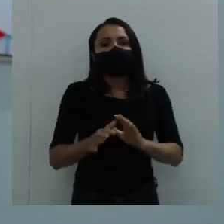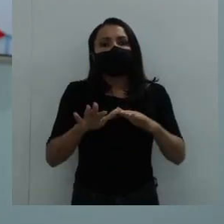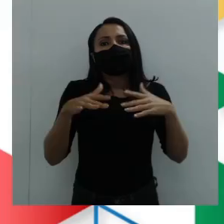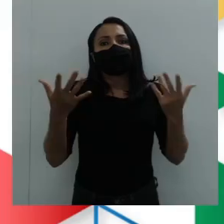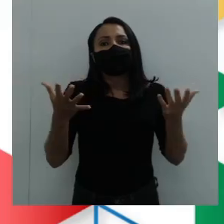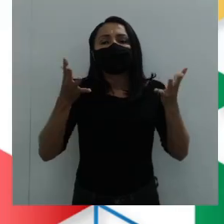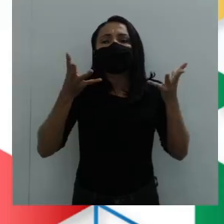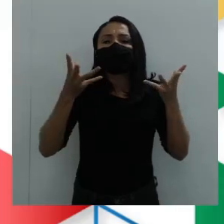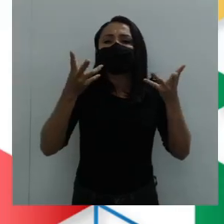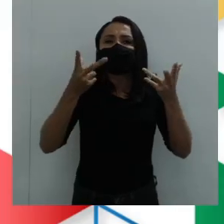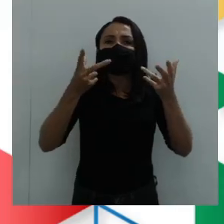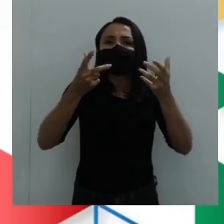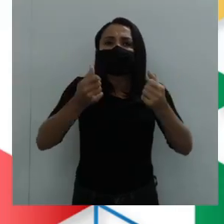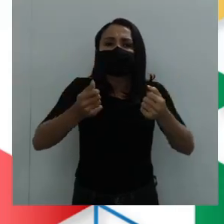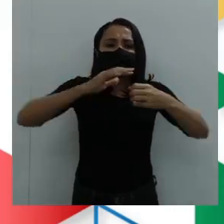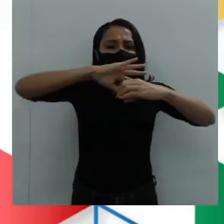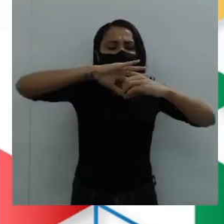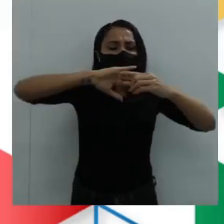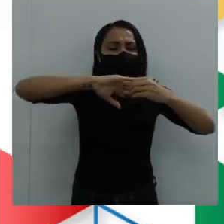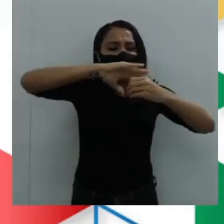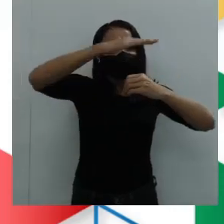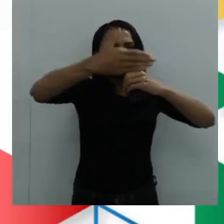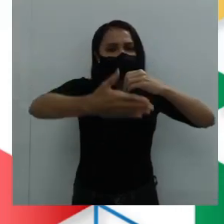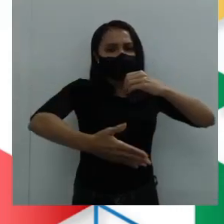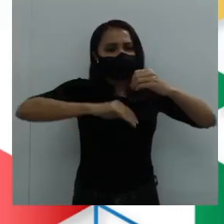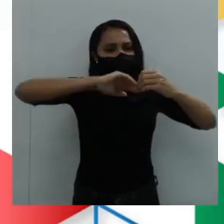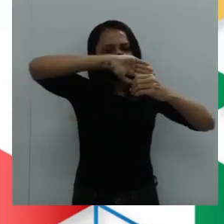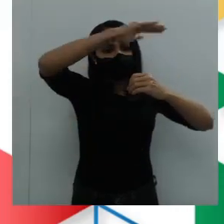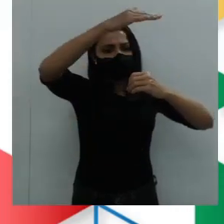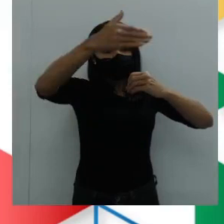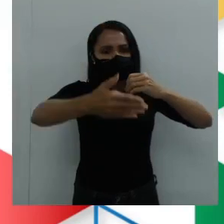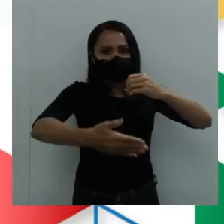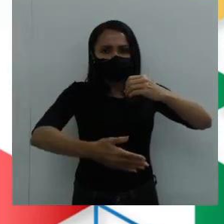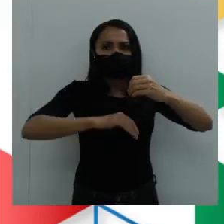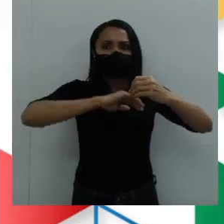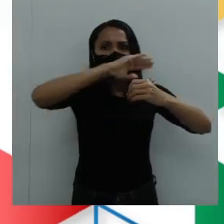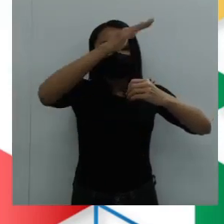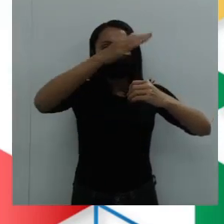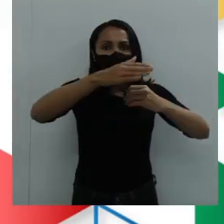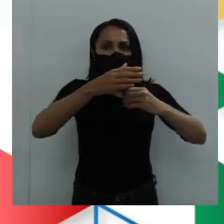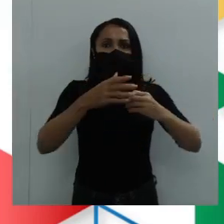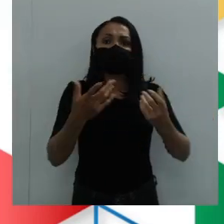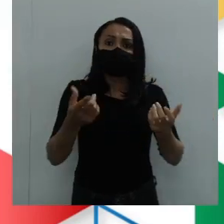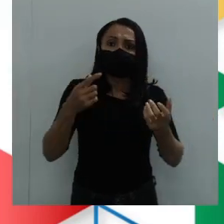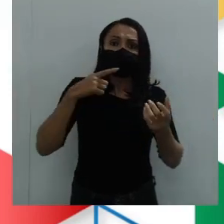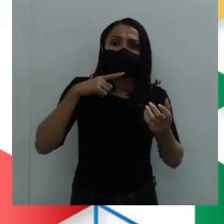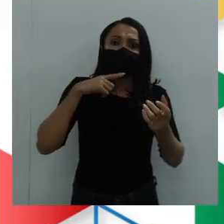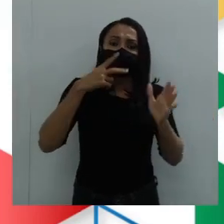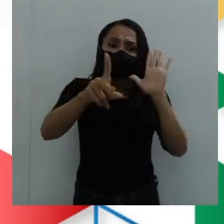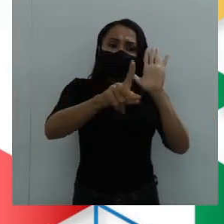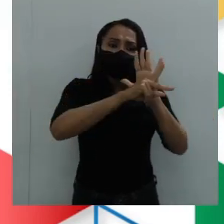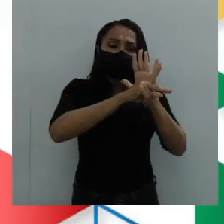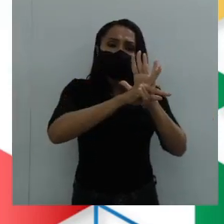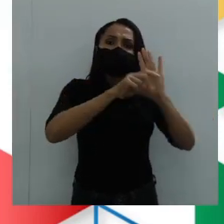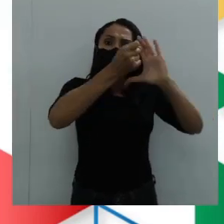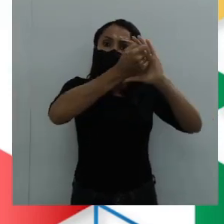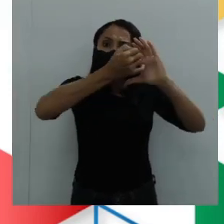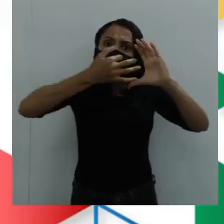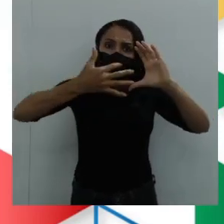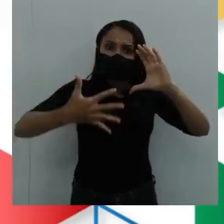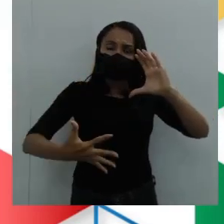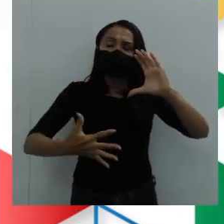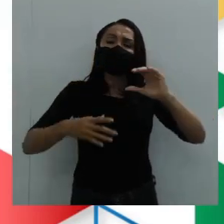as camadas que constituem nossa atmosfera vai possuir características que são próprias